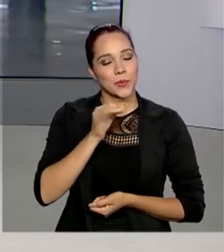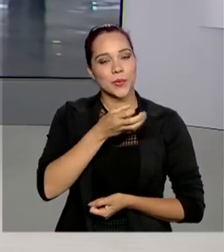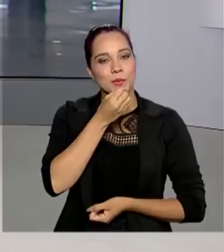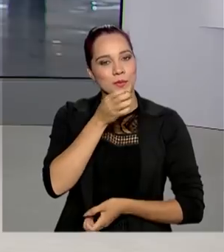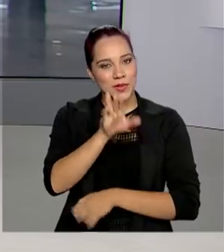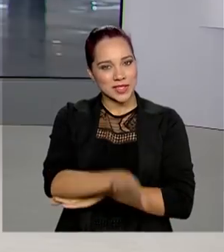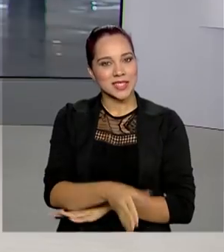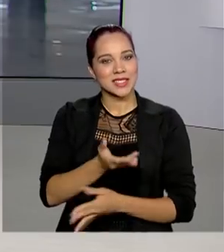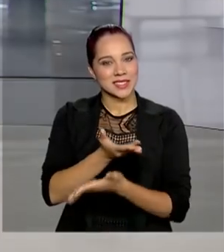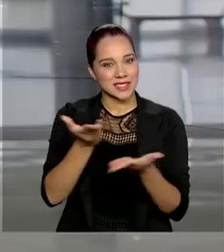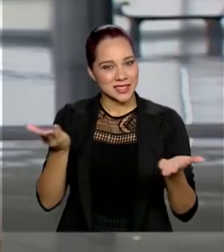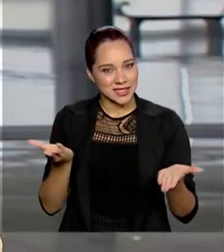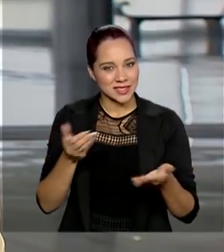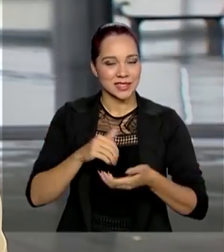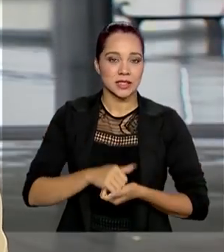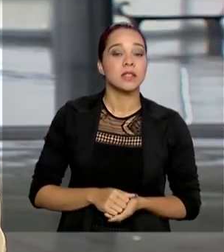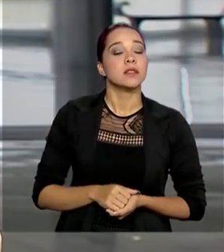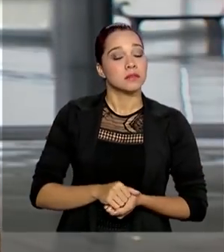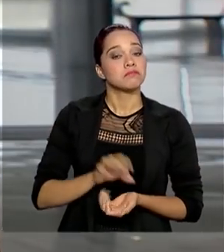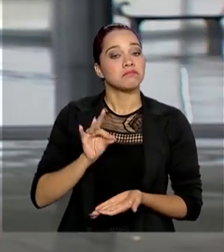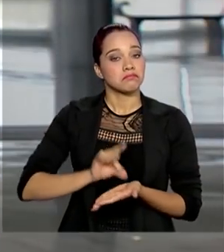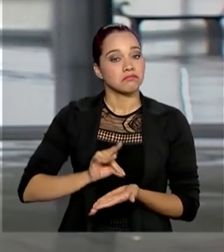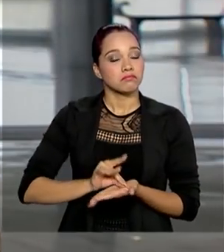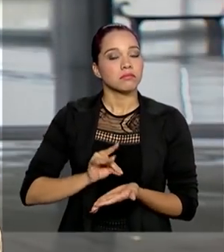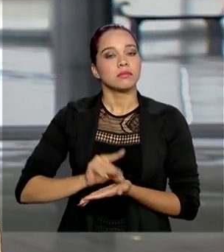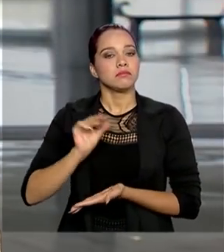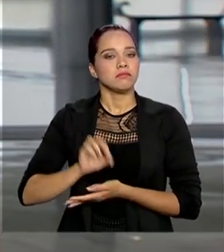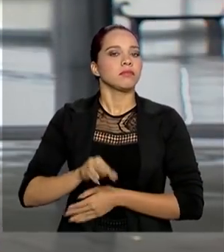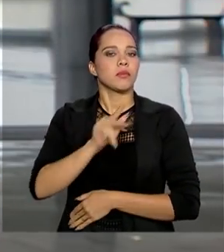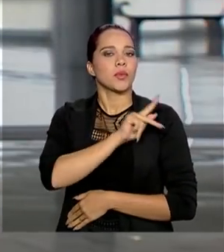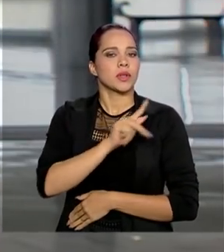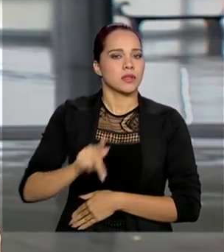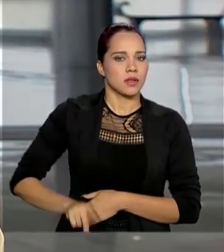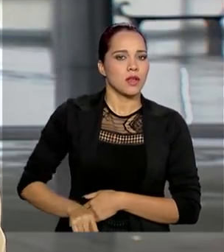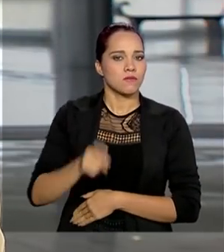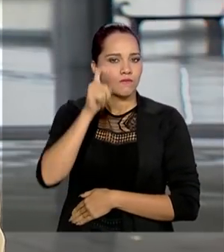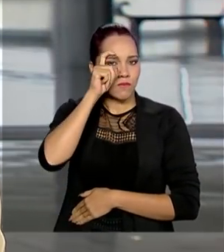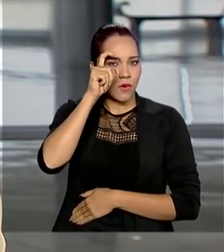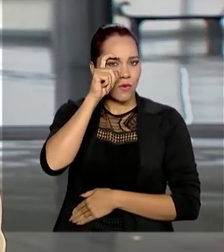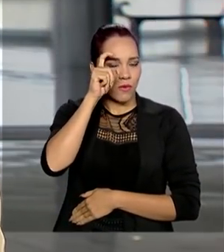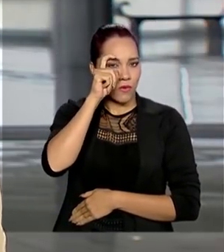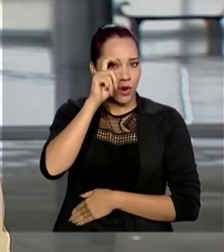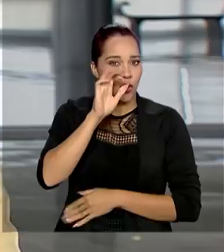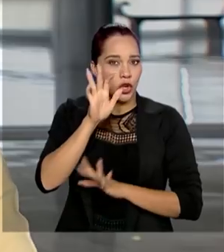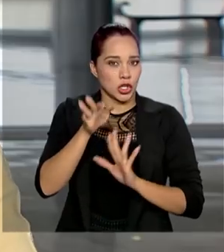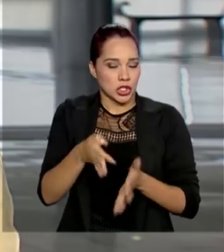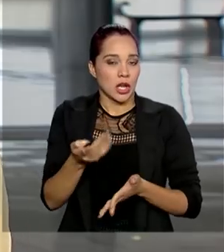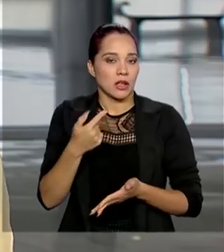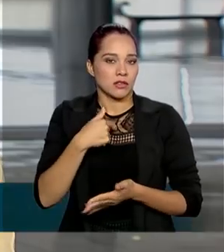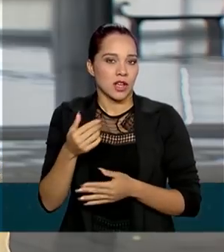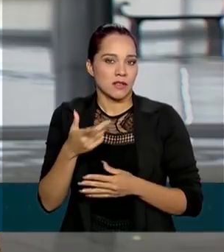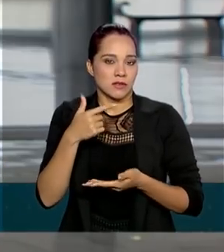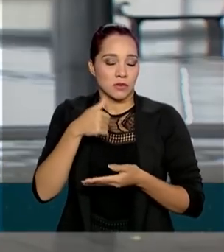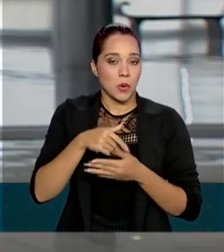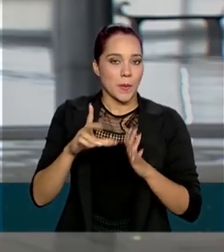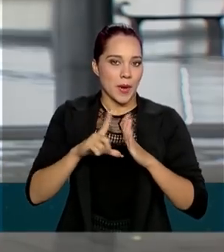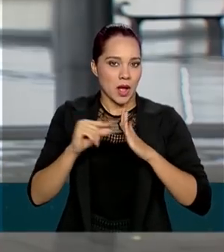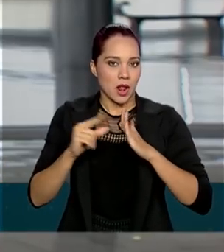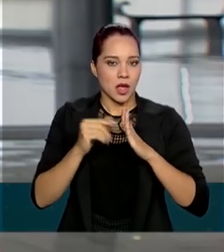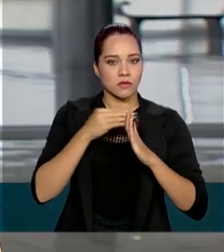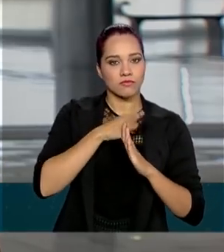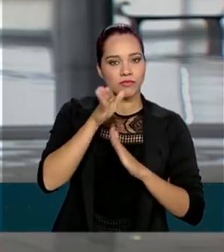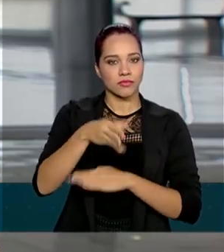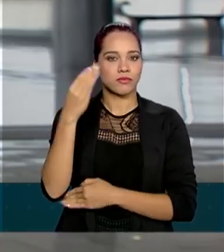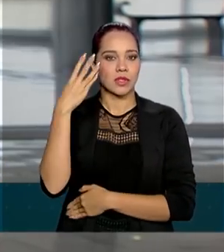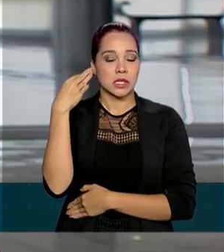bataglini pra você batalha de todos é isso mesmo o presidente em exercício milton mourão ele já saiu aqui no palácio do planalto viajou para são paulo